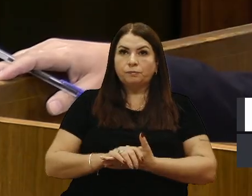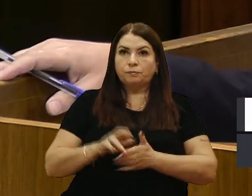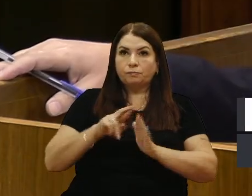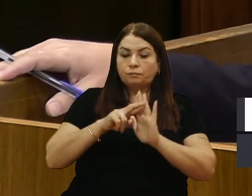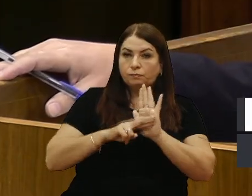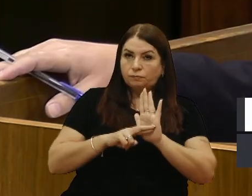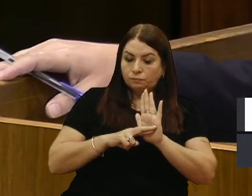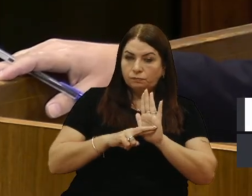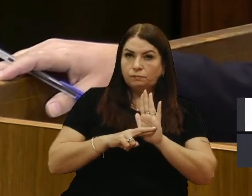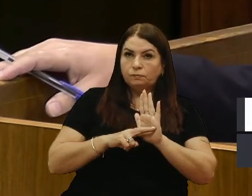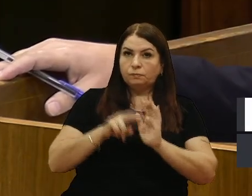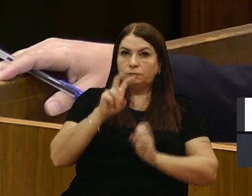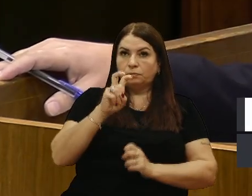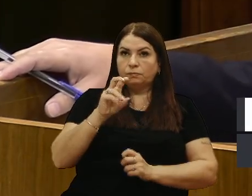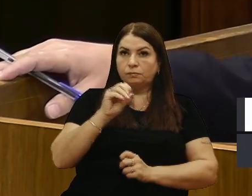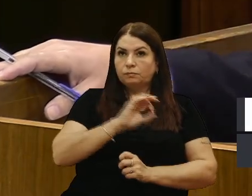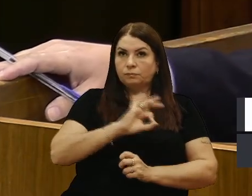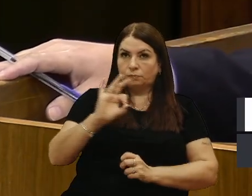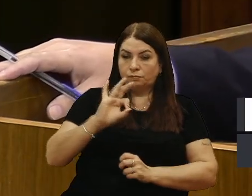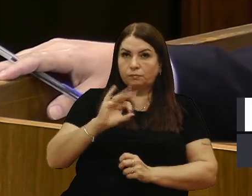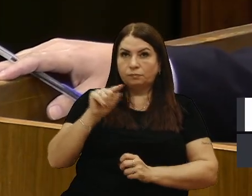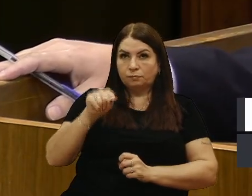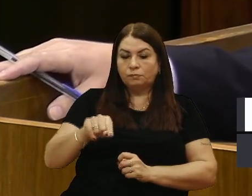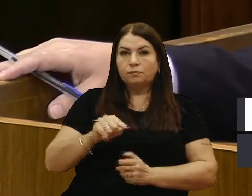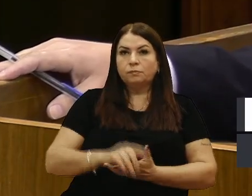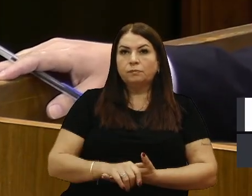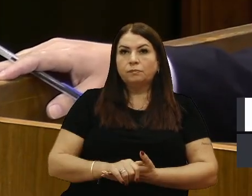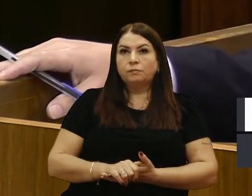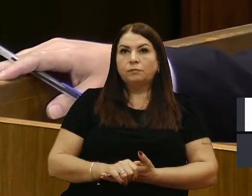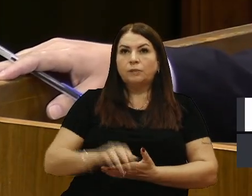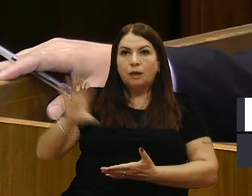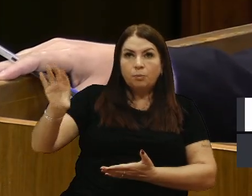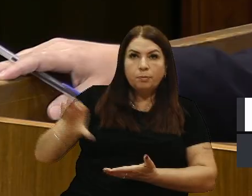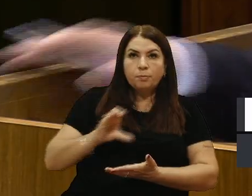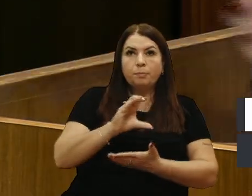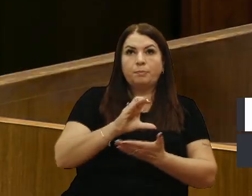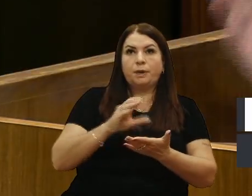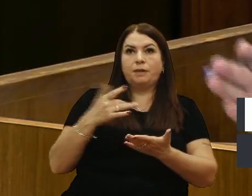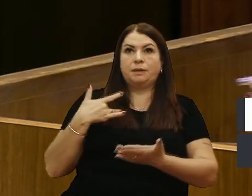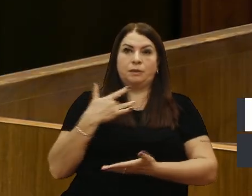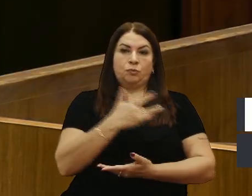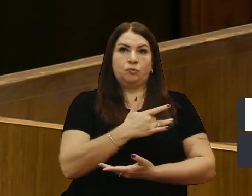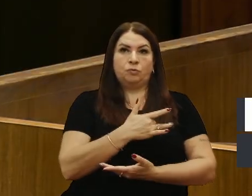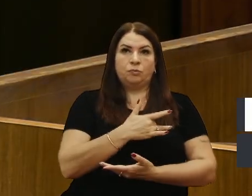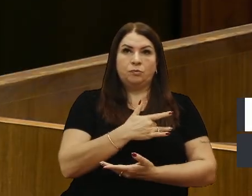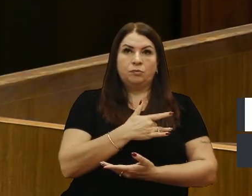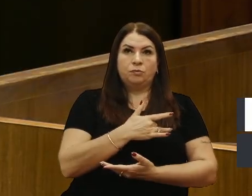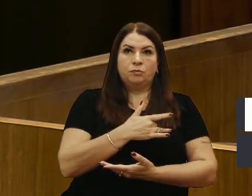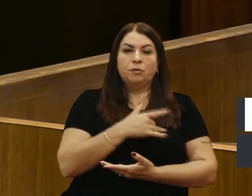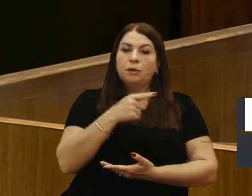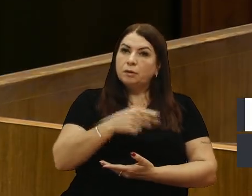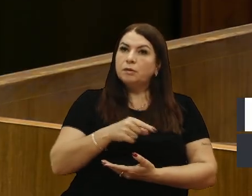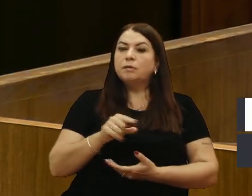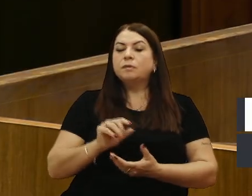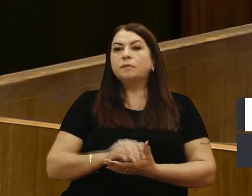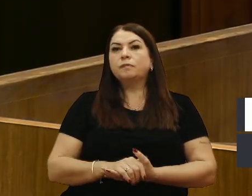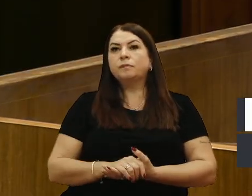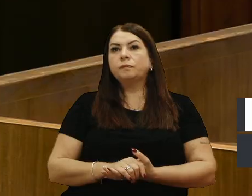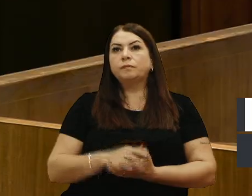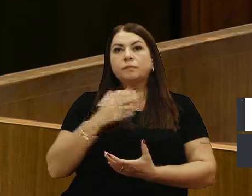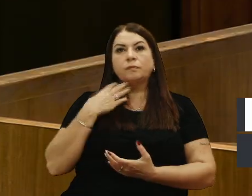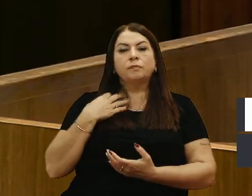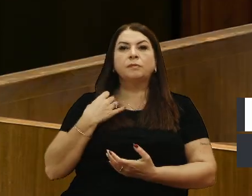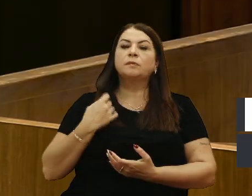regimento, 50% é para a saúde. E as emendas parlamentares, elas vêm